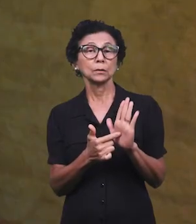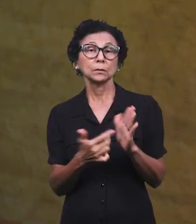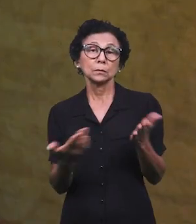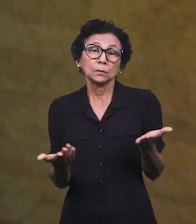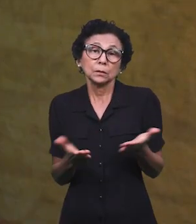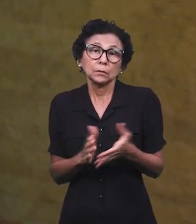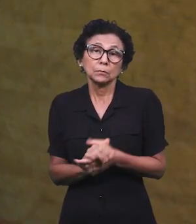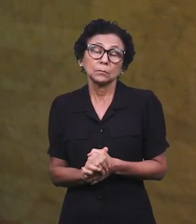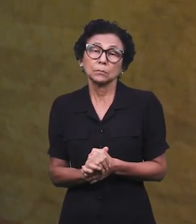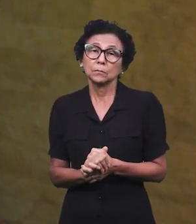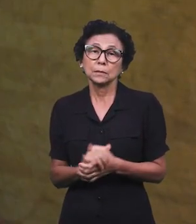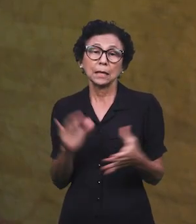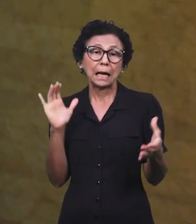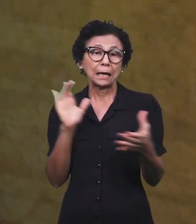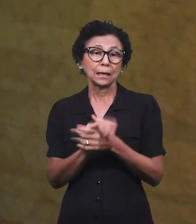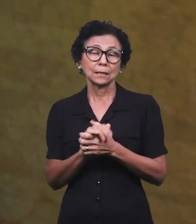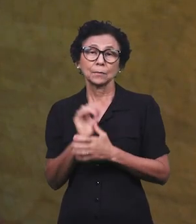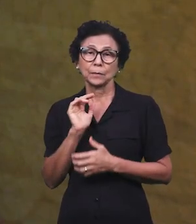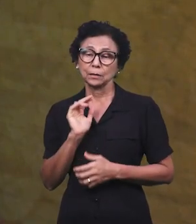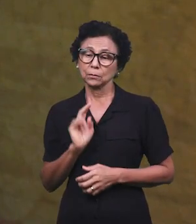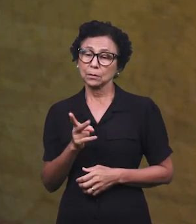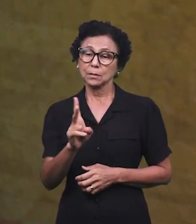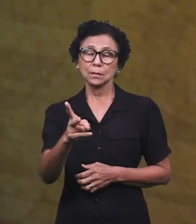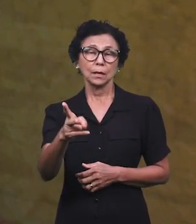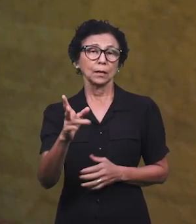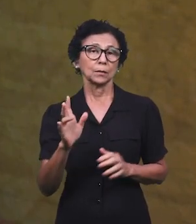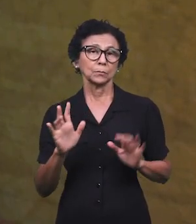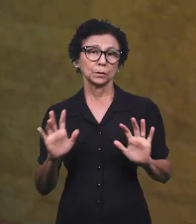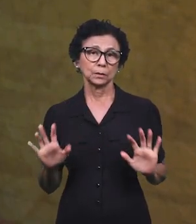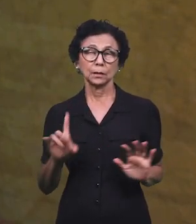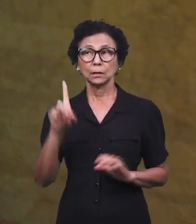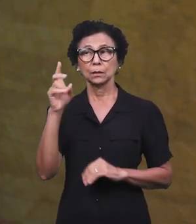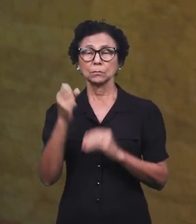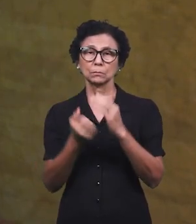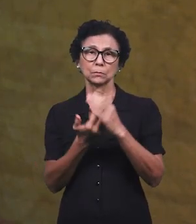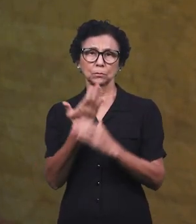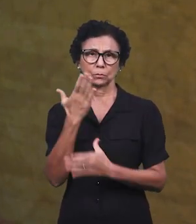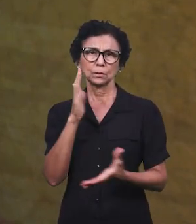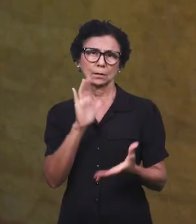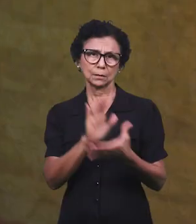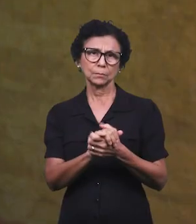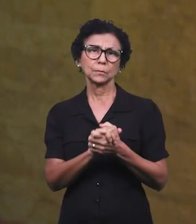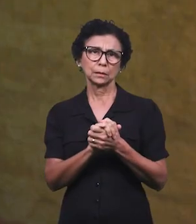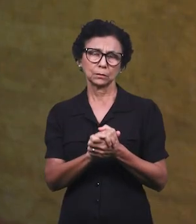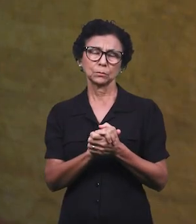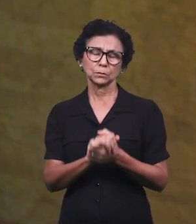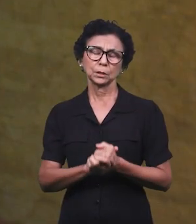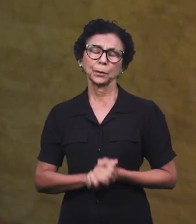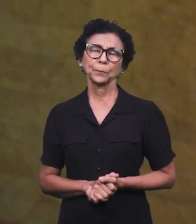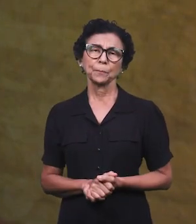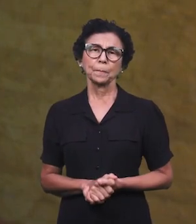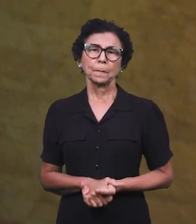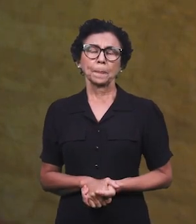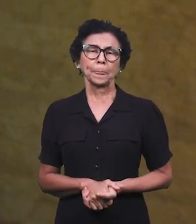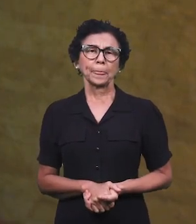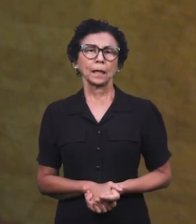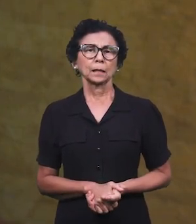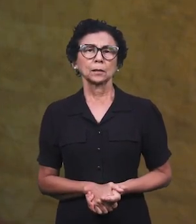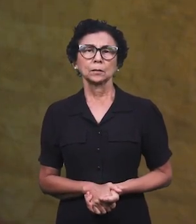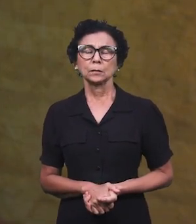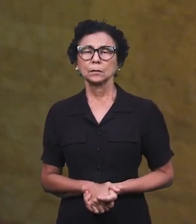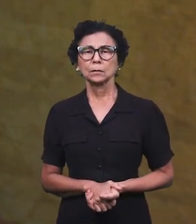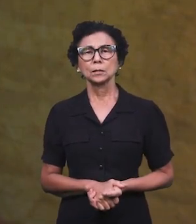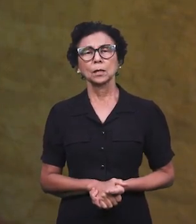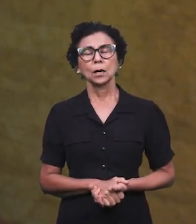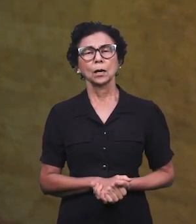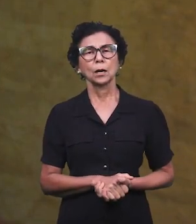casado, é para sempre, né? Nós falamos de um casamento que foi instituído por Deus. E Deus, quando instituiu o casamento, ele falou: deixará o homem a